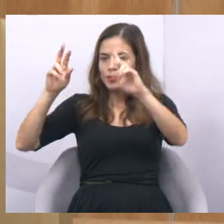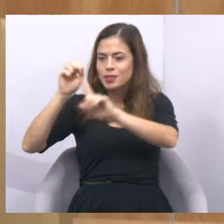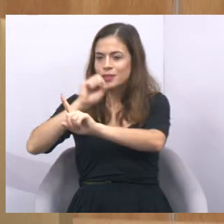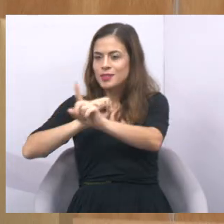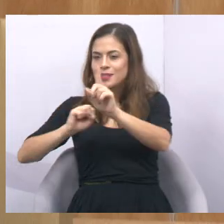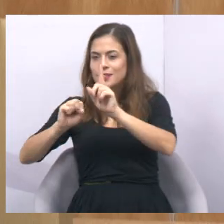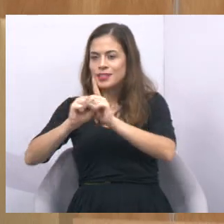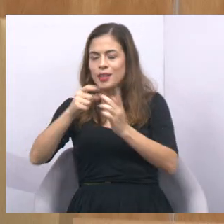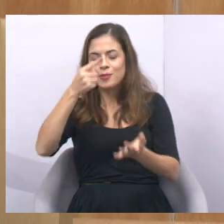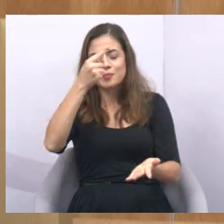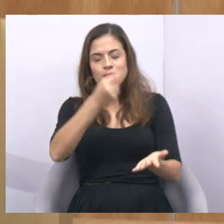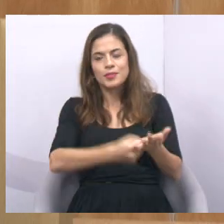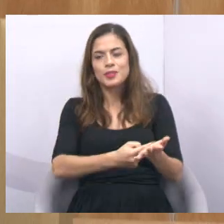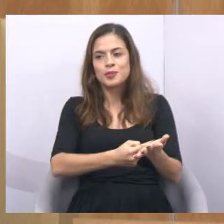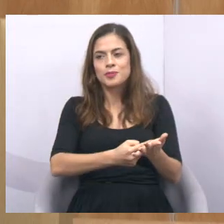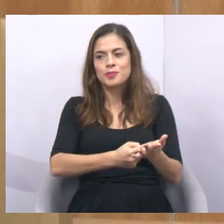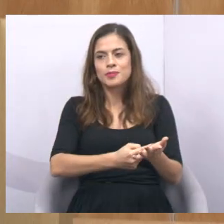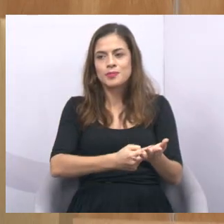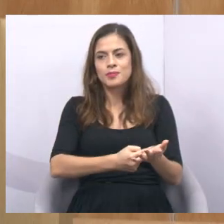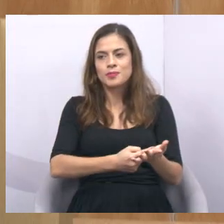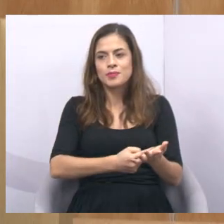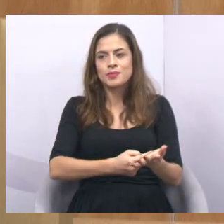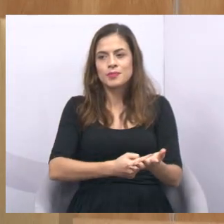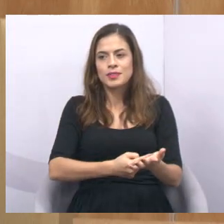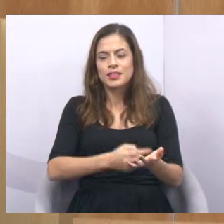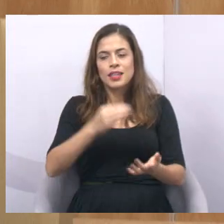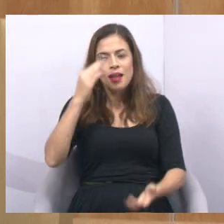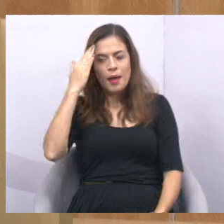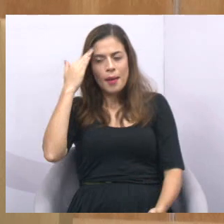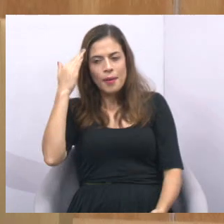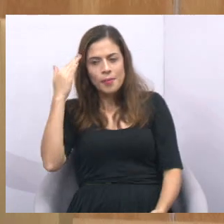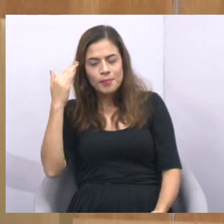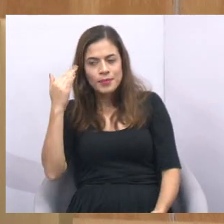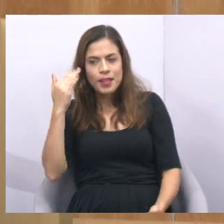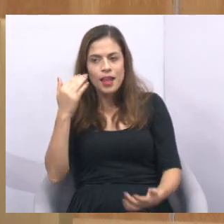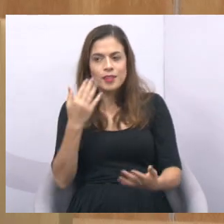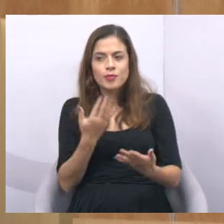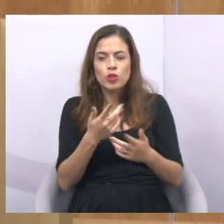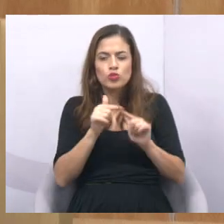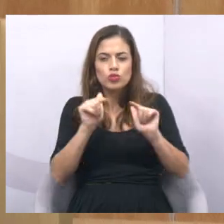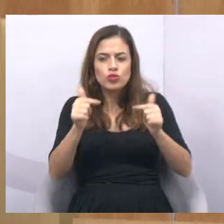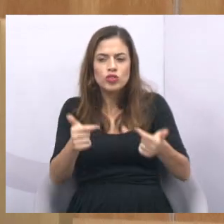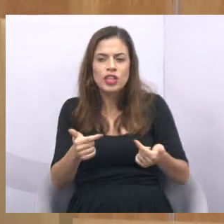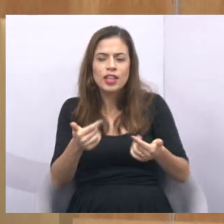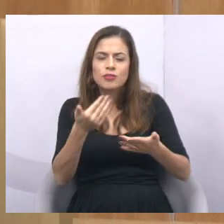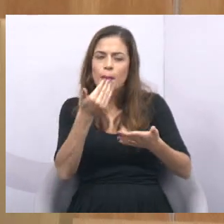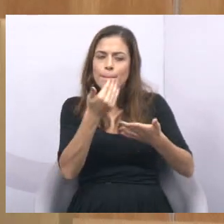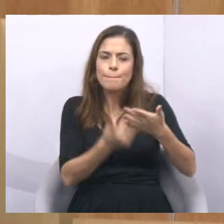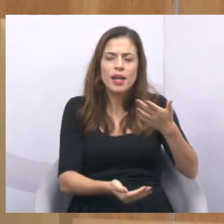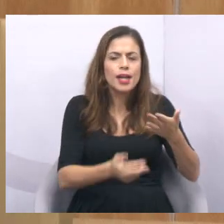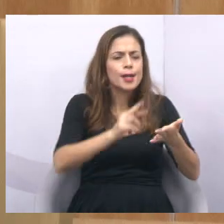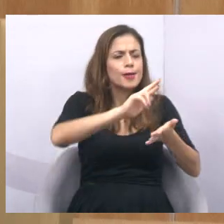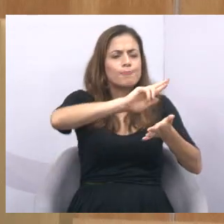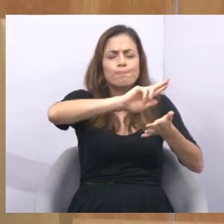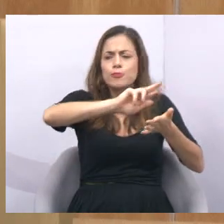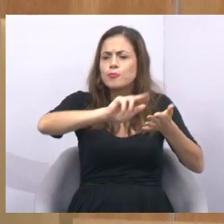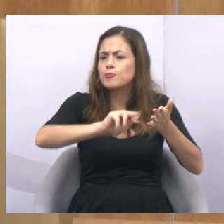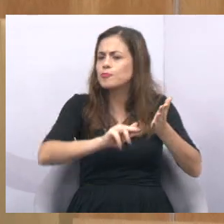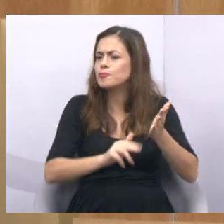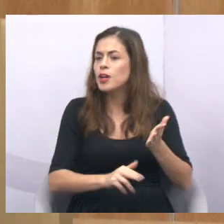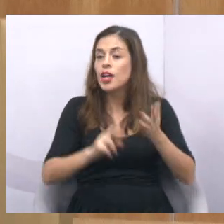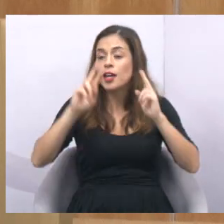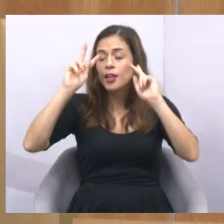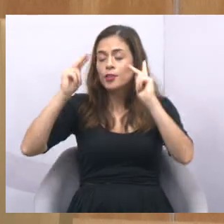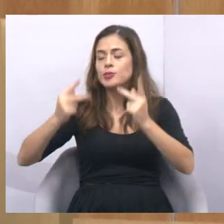solidariedade, comprometimento, saber lidar com sucesso, como eu falei, com fracasso, dentre outros. É reconhecimento da